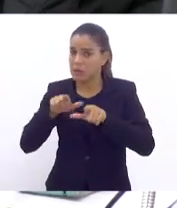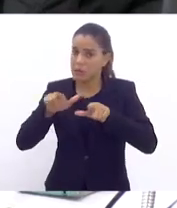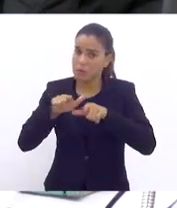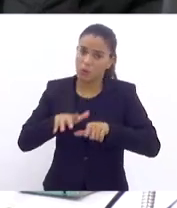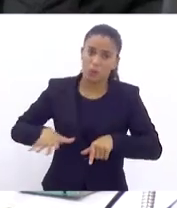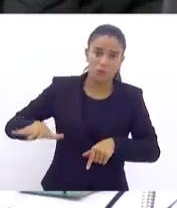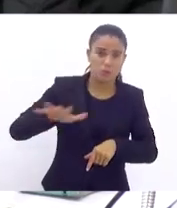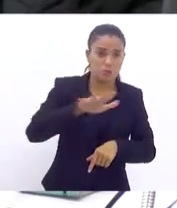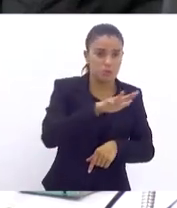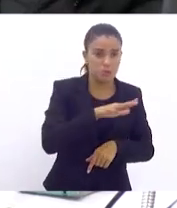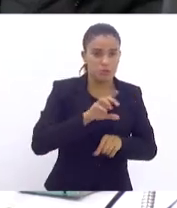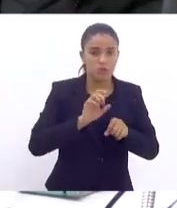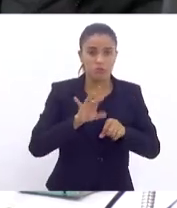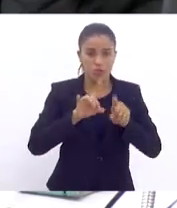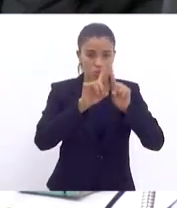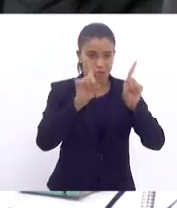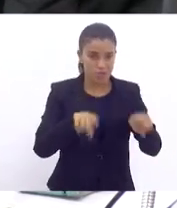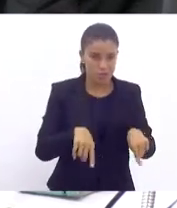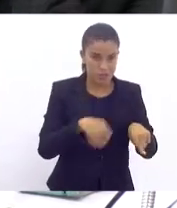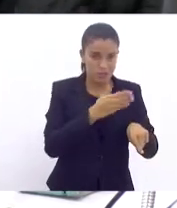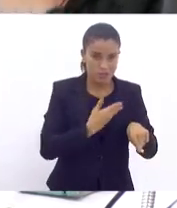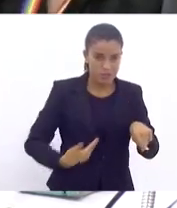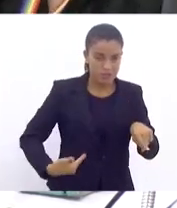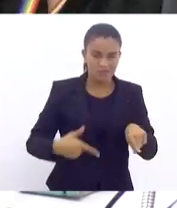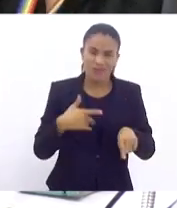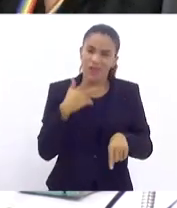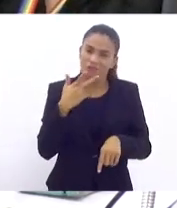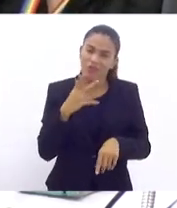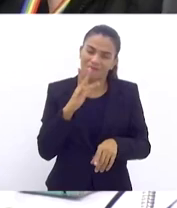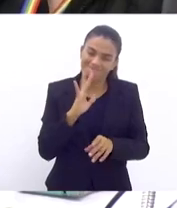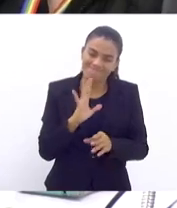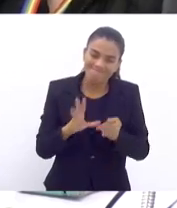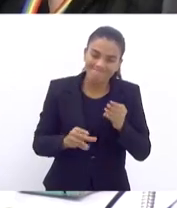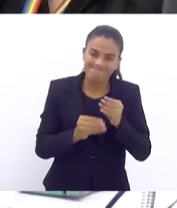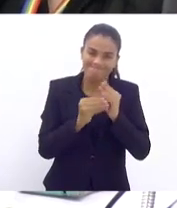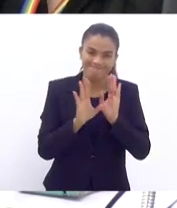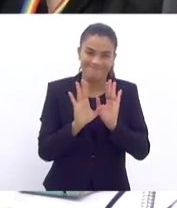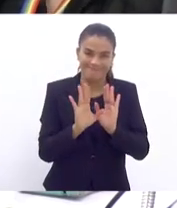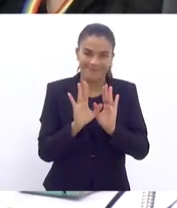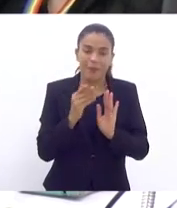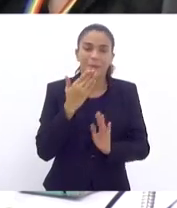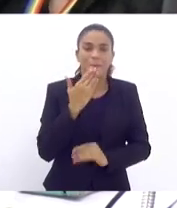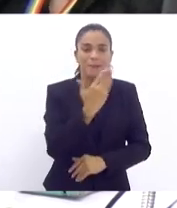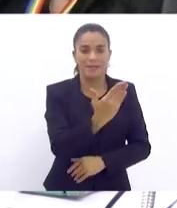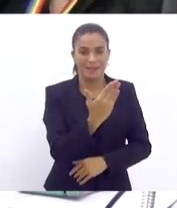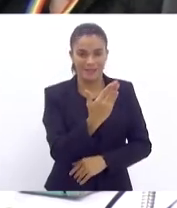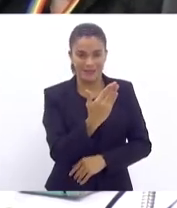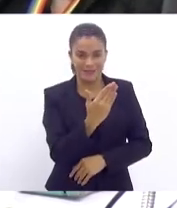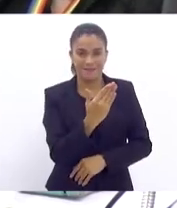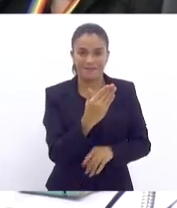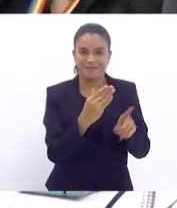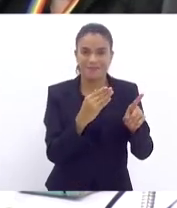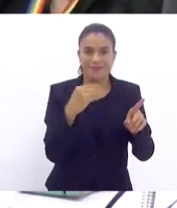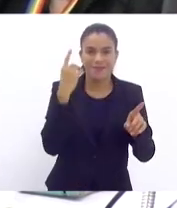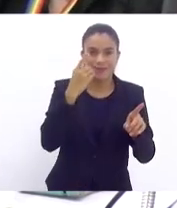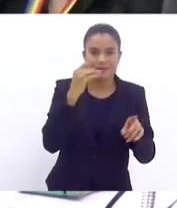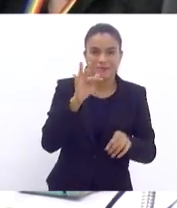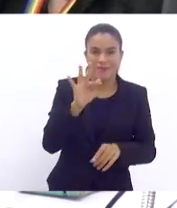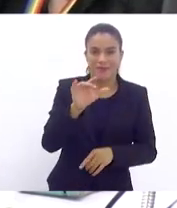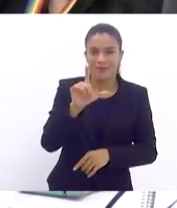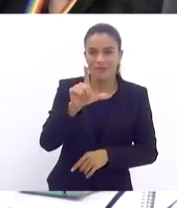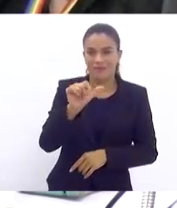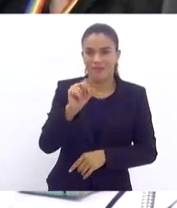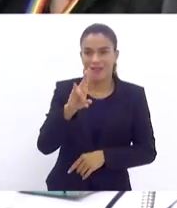porque se ele trata só de servidor Faria até um apelo aí ao Deputado Vinícius cogelino eu acho que esse é um tema que de fato